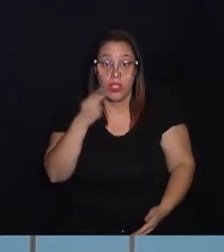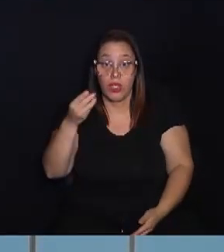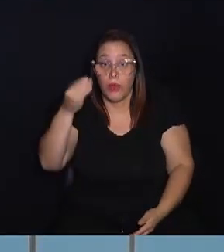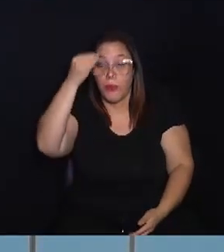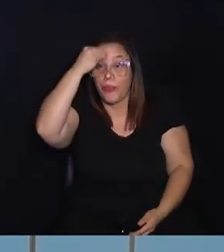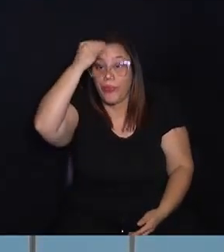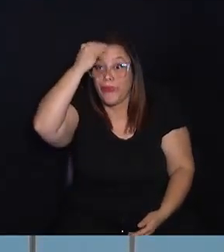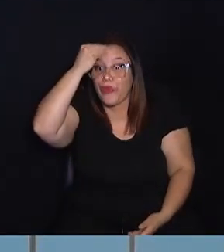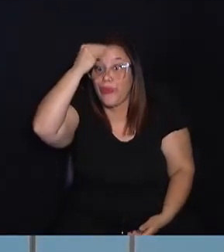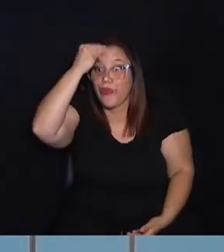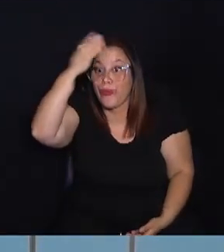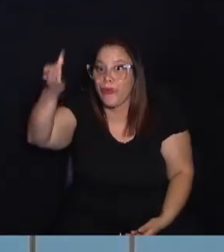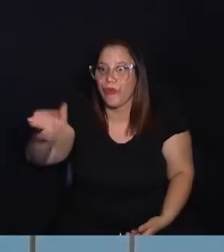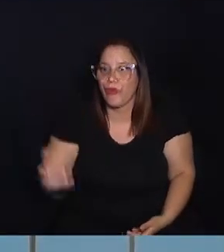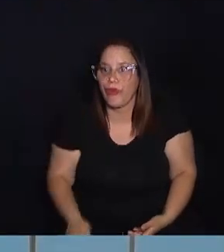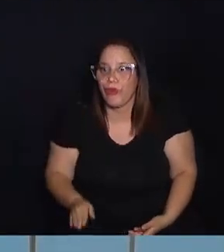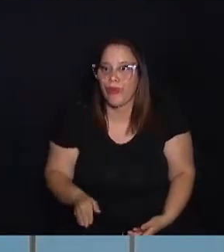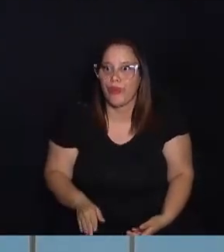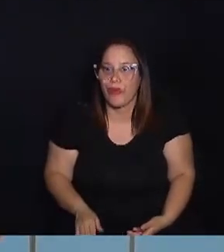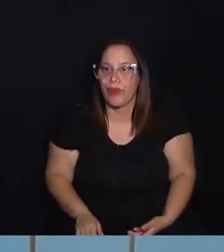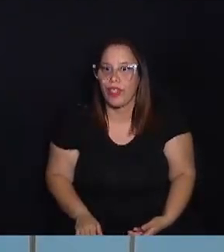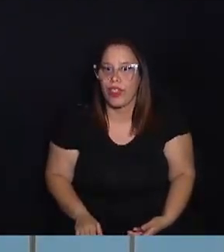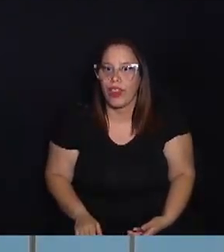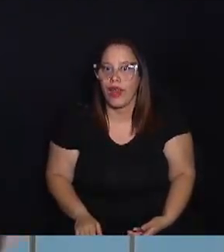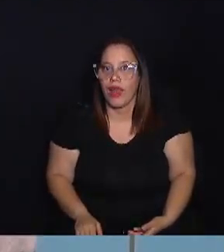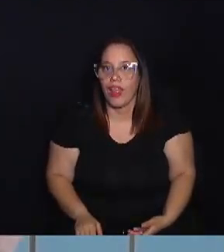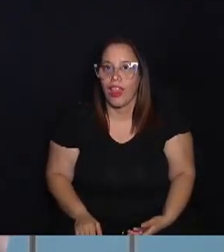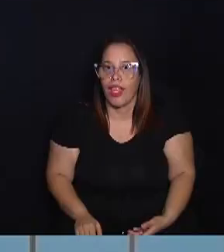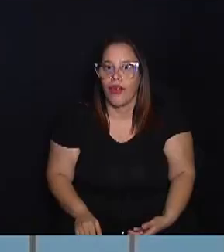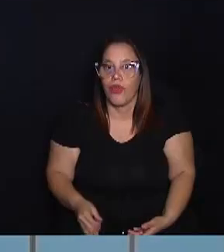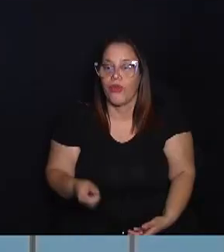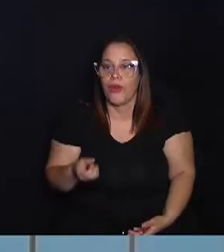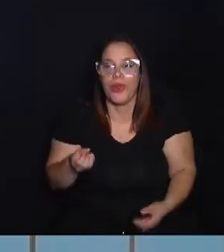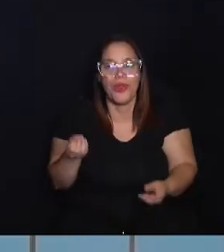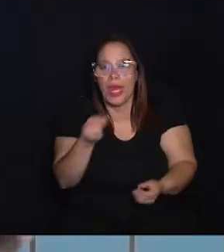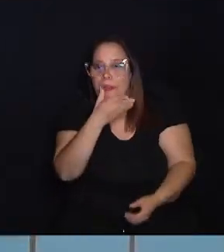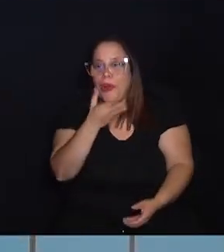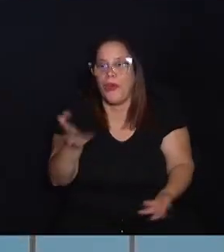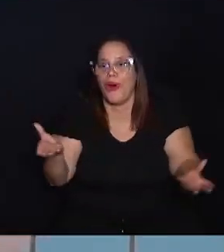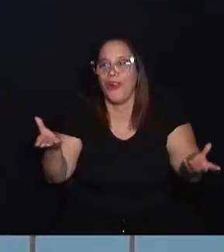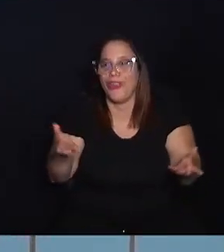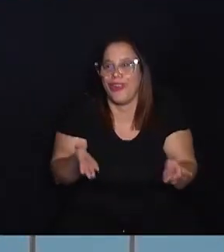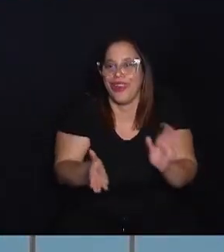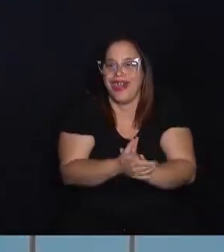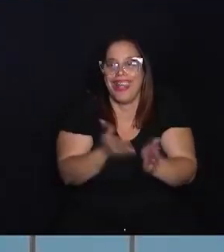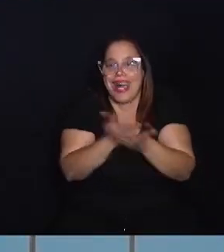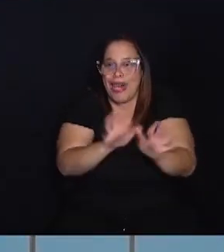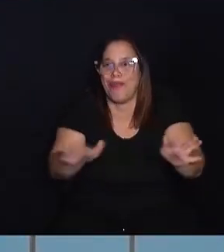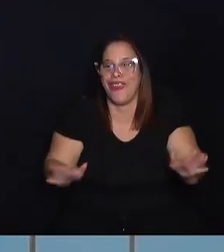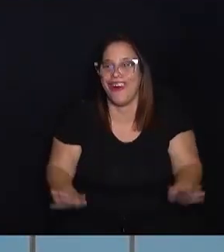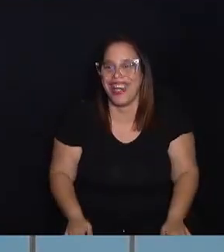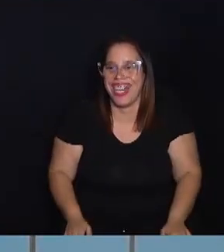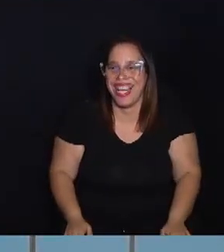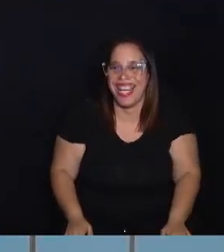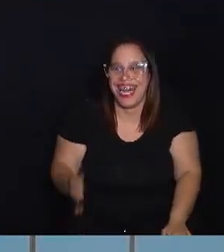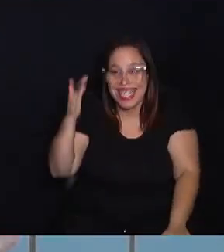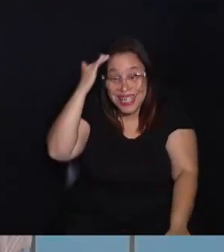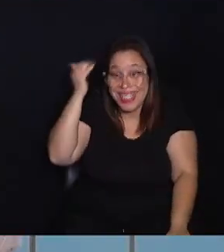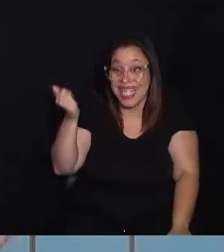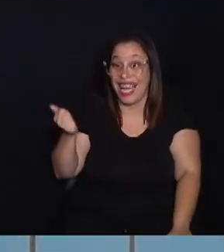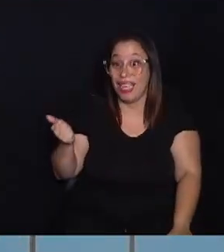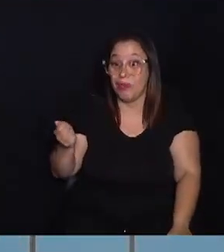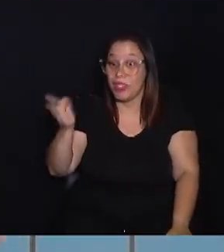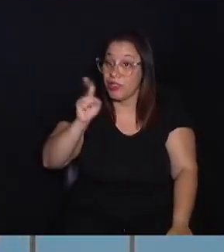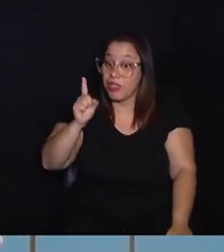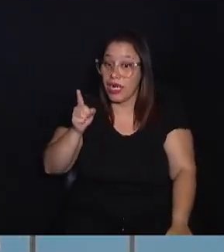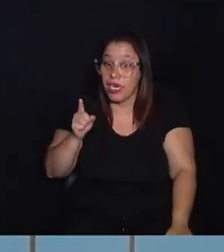ó. Porra, lá vem você de novo com esse negócio que ainda não está pronto, meu corte, né? Porque, cara, eu já sabia, falei, bicho, você ainda não está